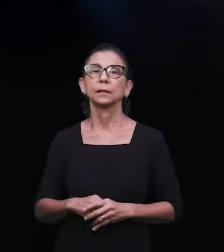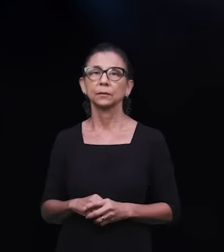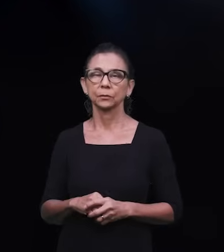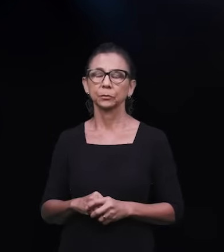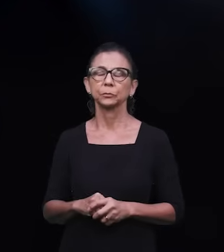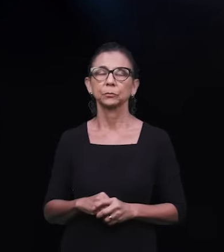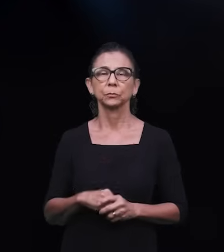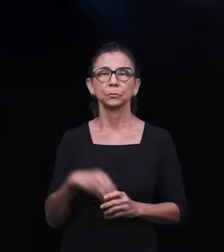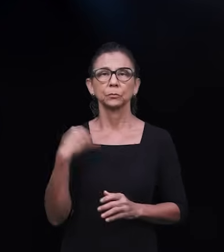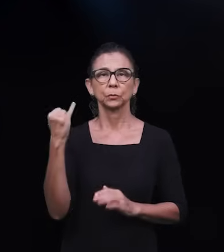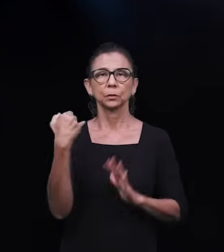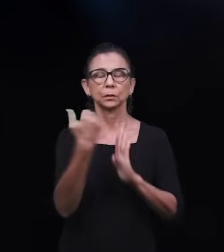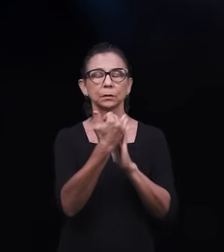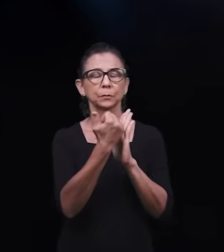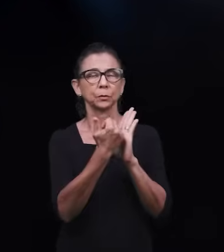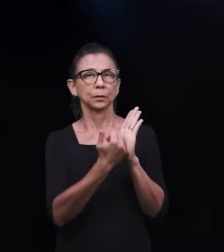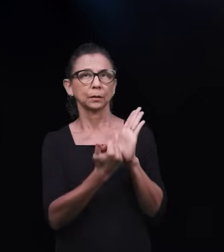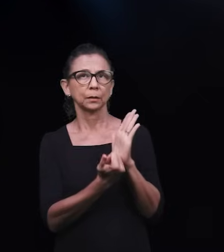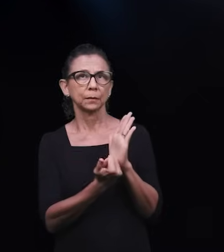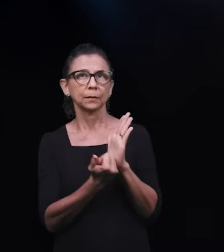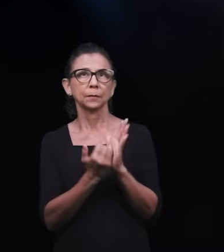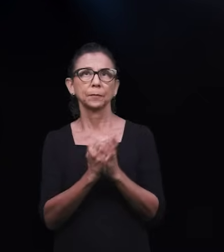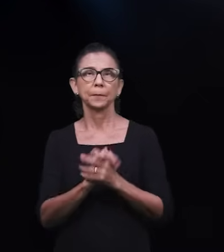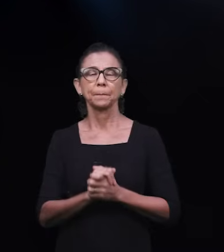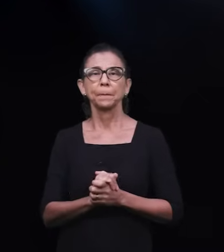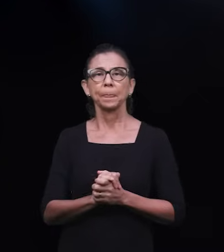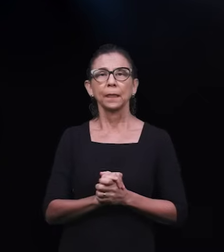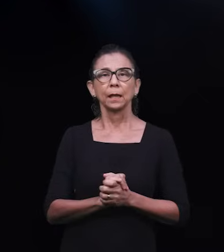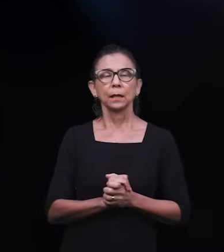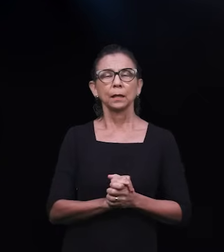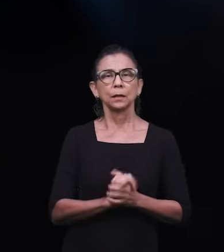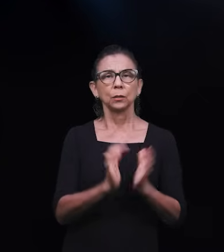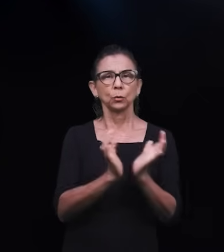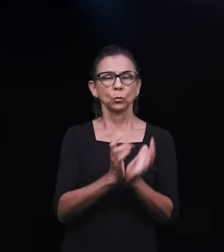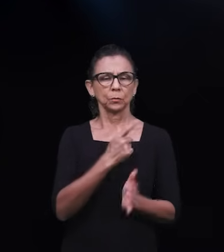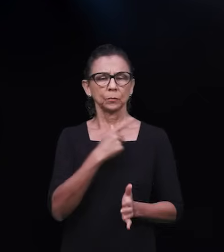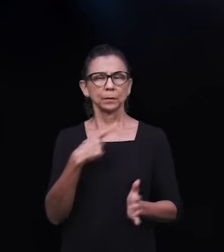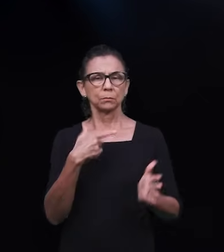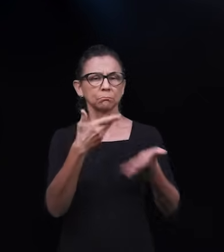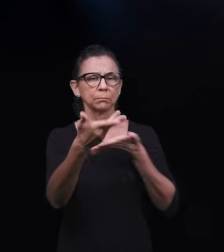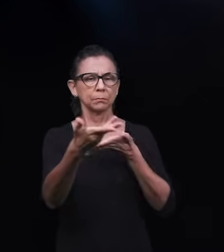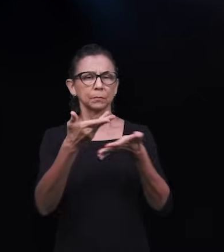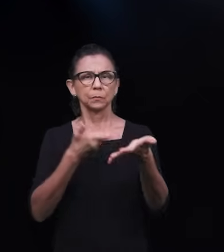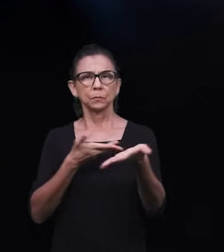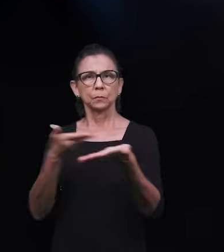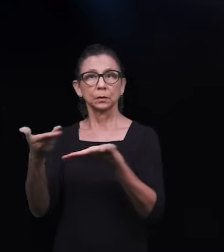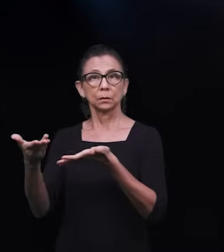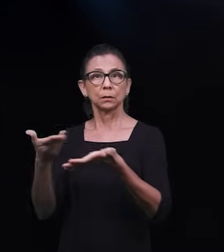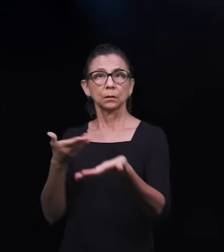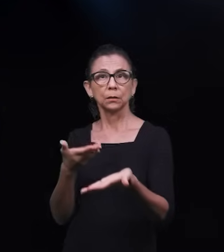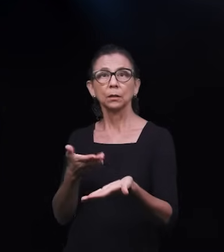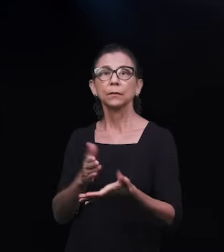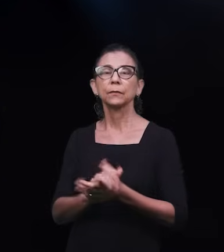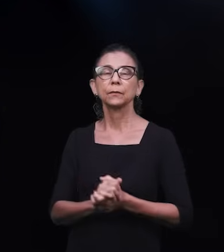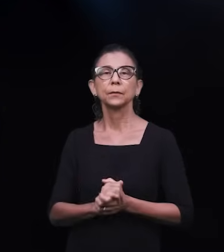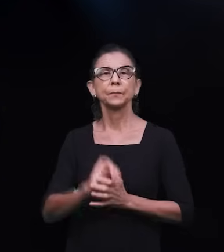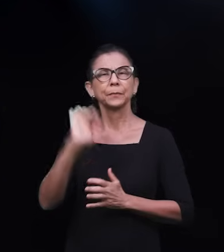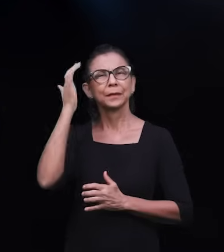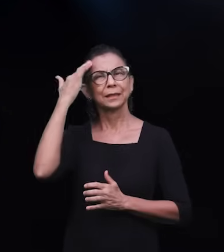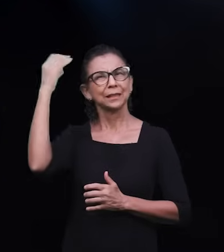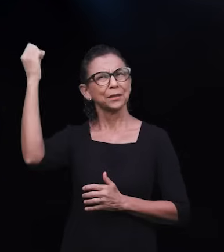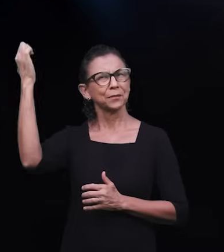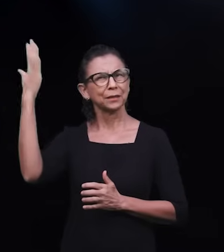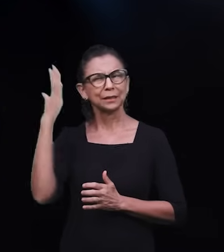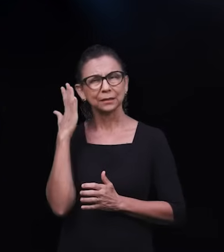onde semanalmente eu acompanho o programa e ali, através da dinâmica dos pastores, ali dos estudos, eu tenho alcançado ali